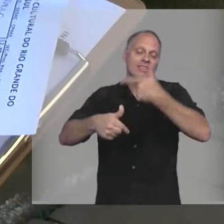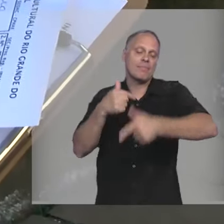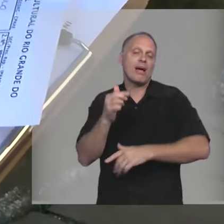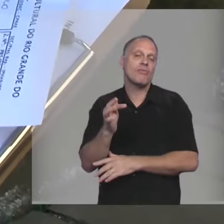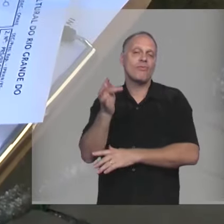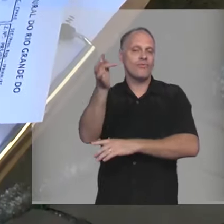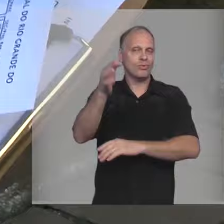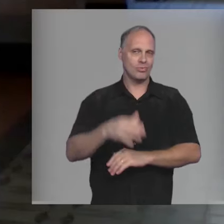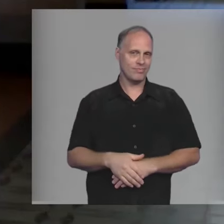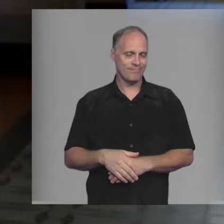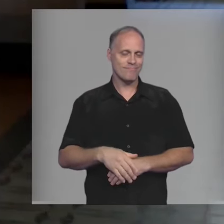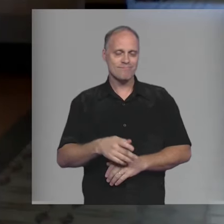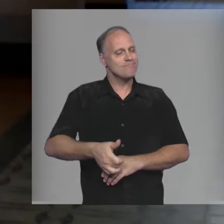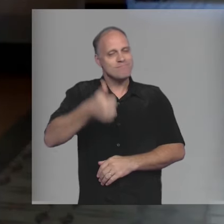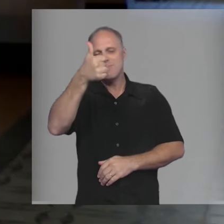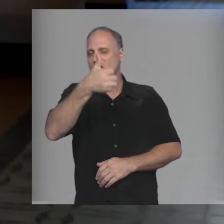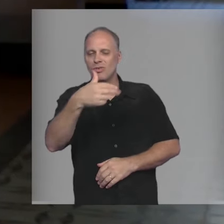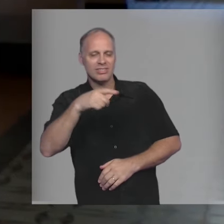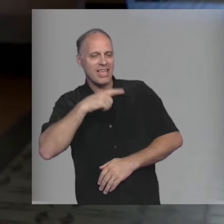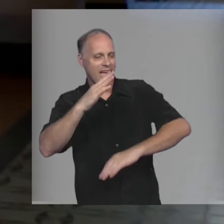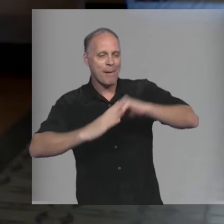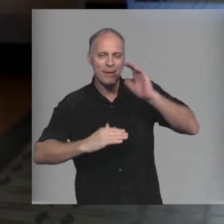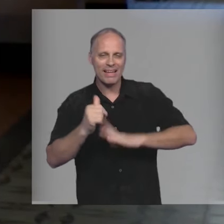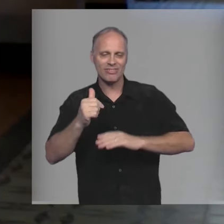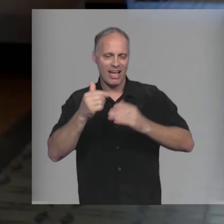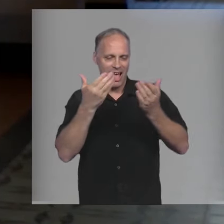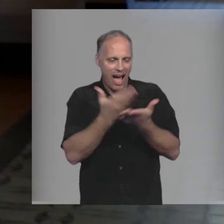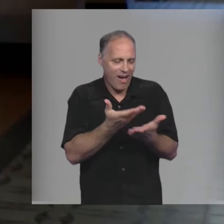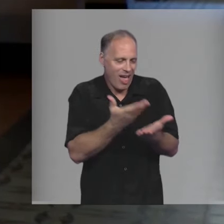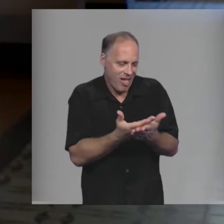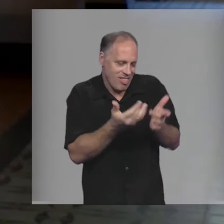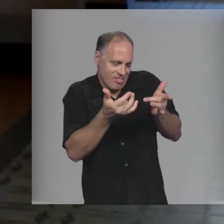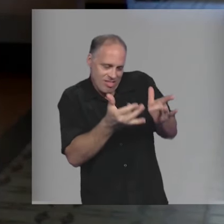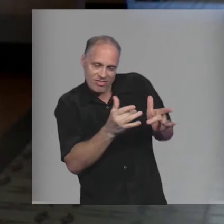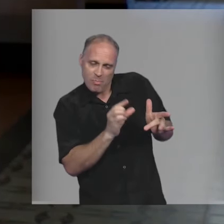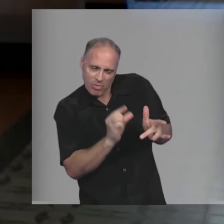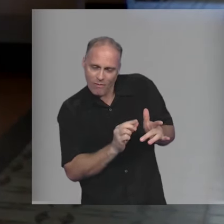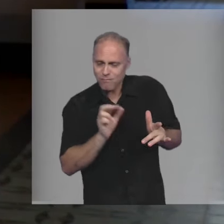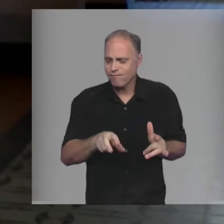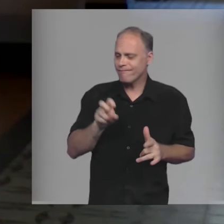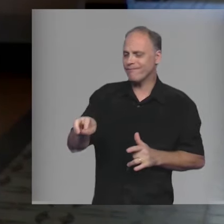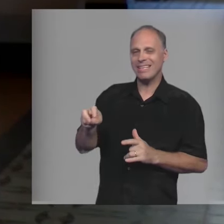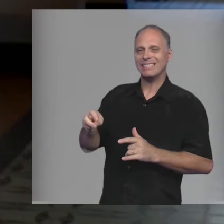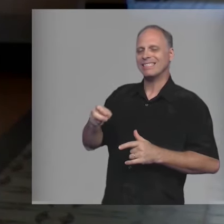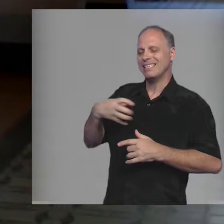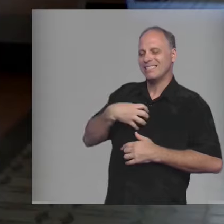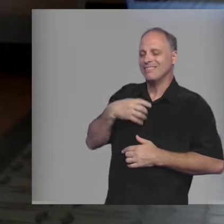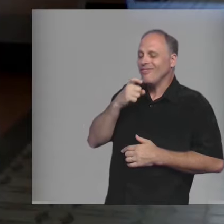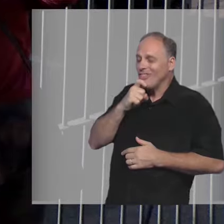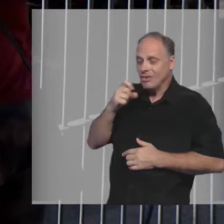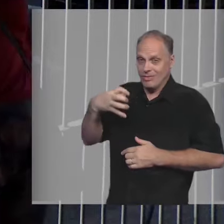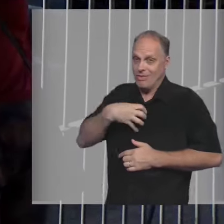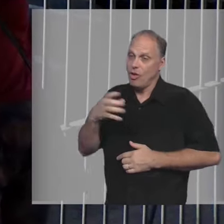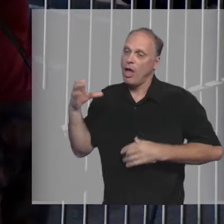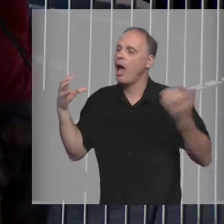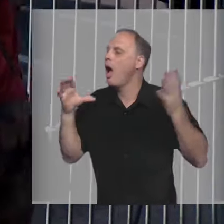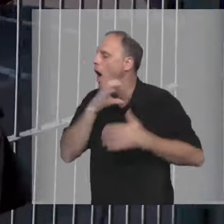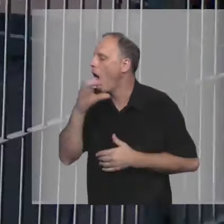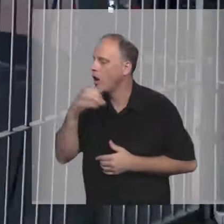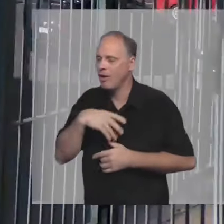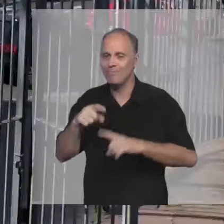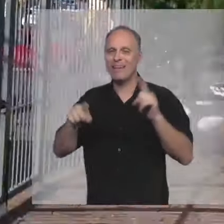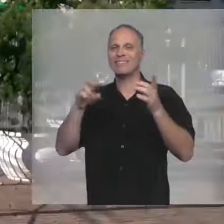isso futuramente. Nada como a prática, né? Sair da sala de aula, andar, sentir frio, sentir calor. Acho que é muito